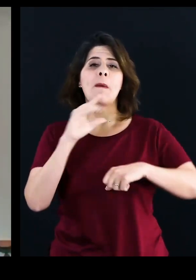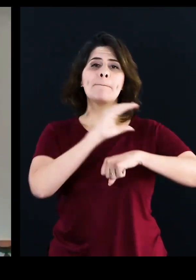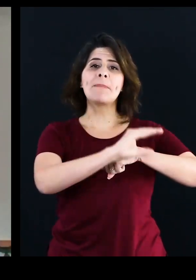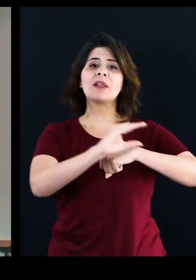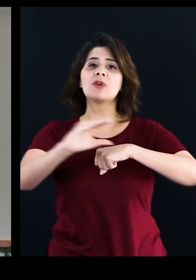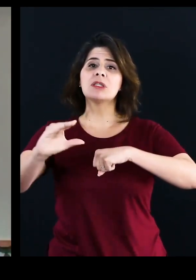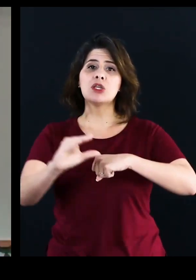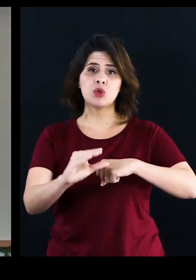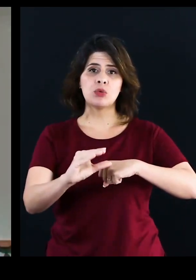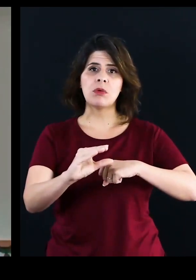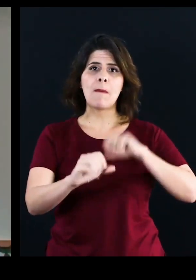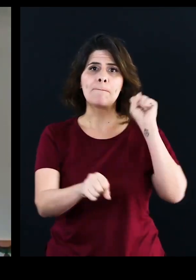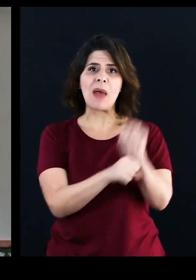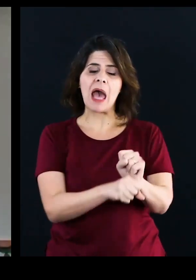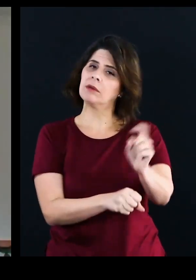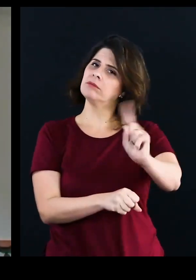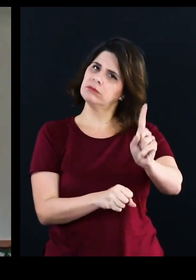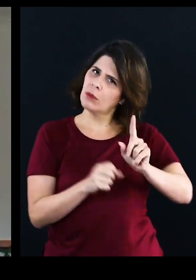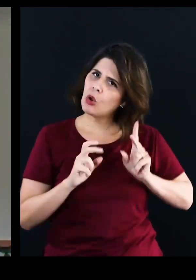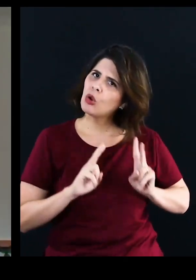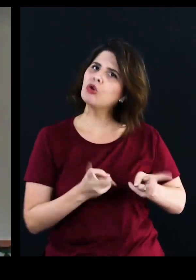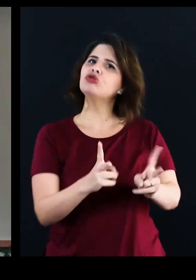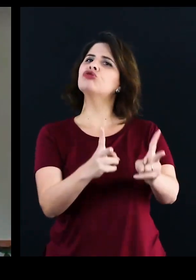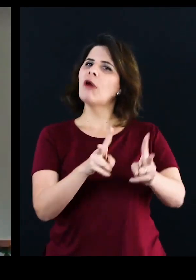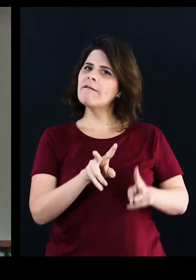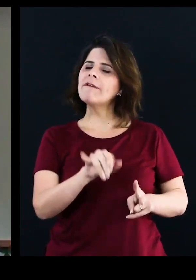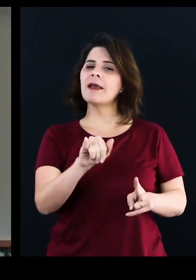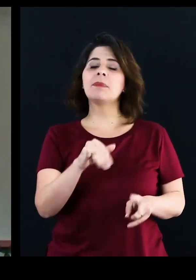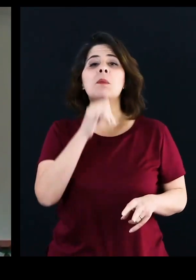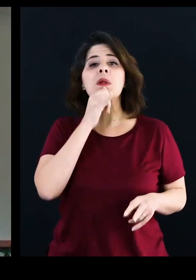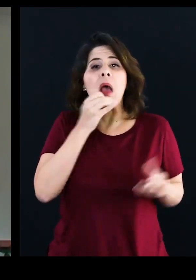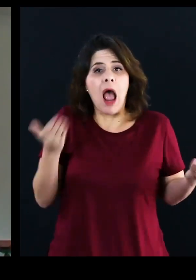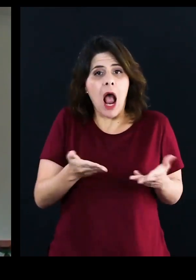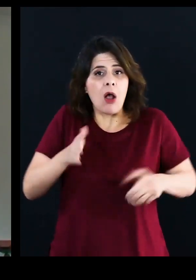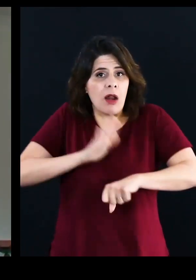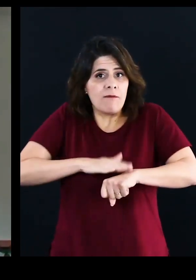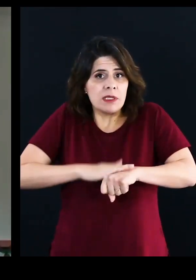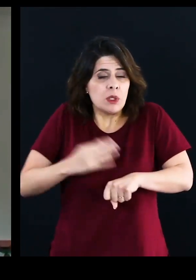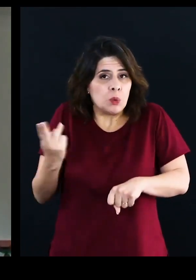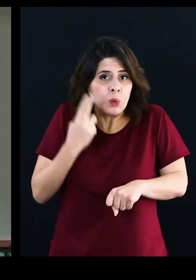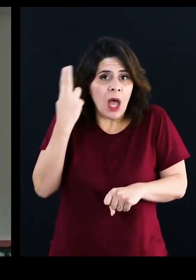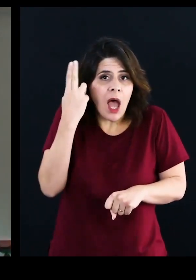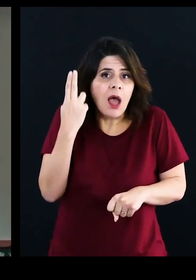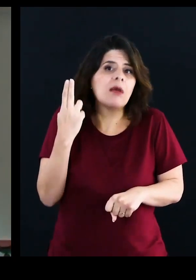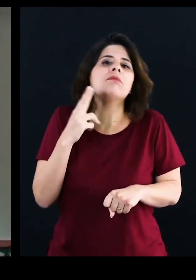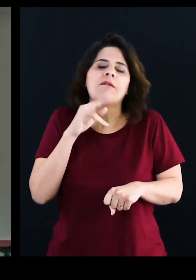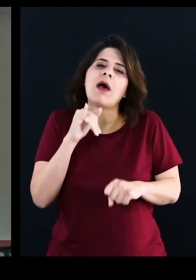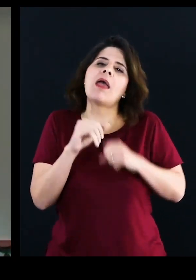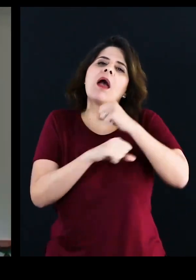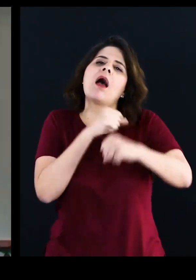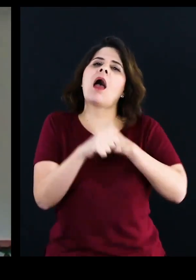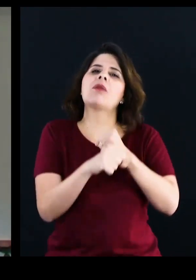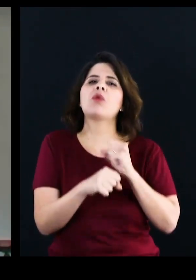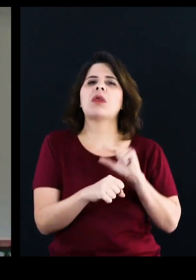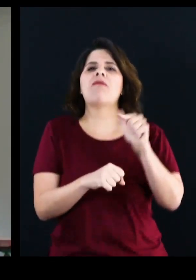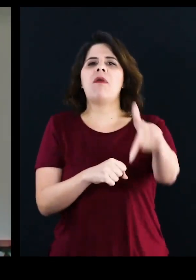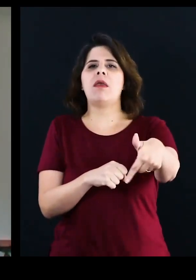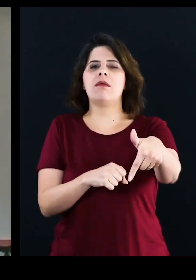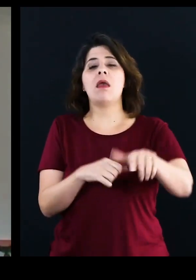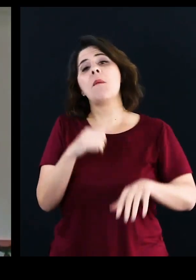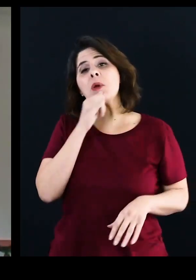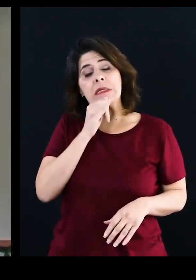Aquilo que não pode ser realizado esse ano vai para o ano que vem, mas o patrocínio, a sustentabilidade do nosso parceiro, nós